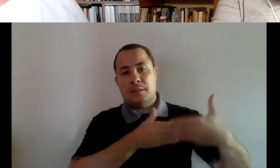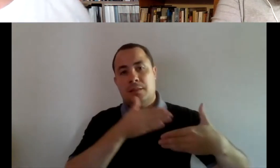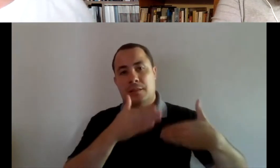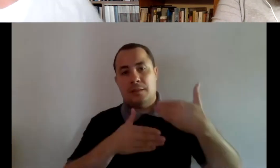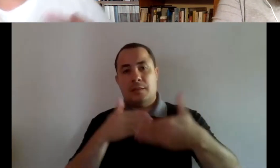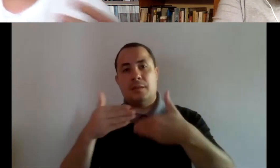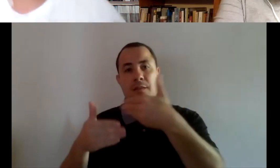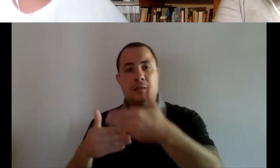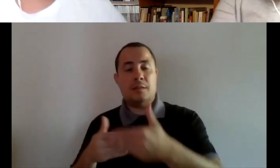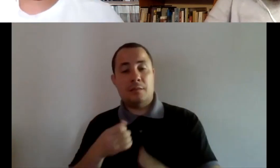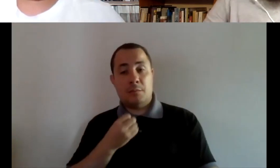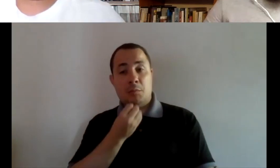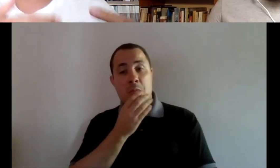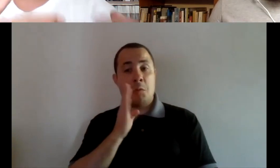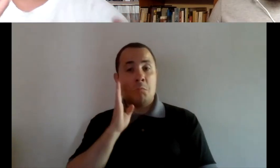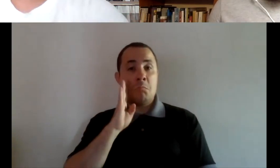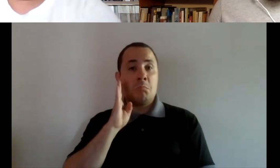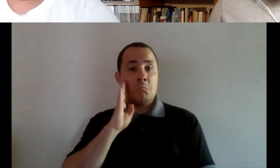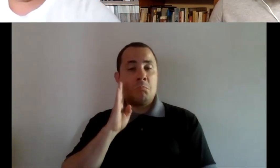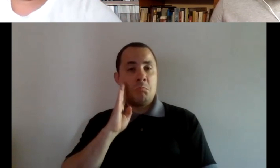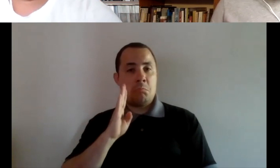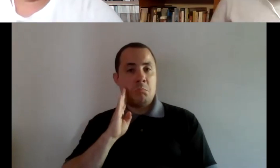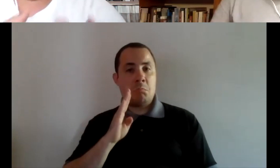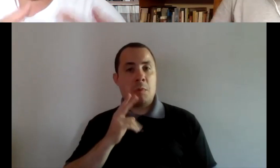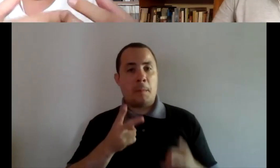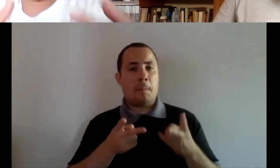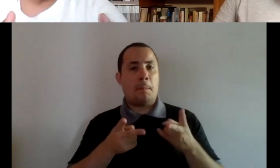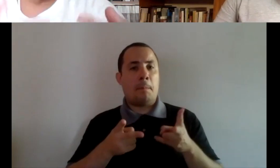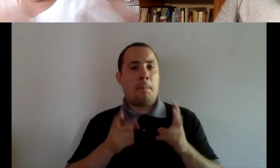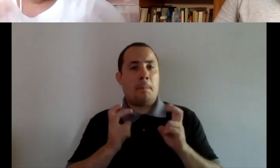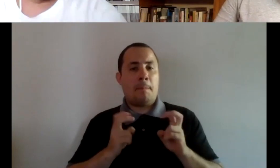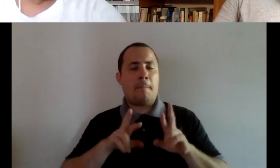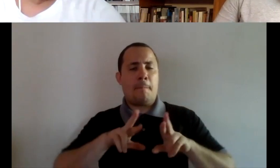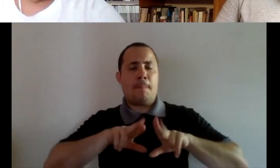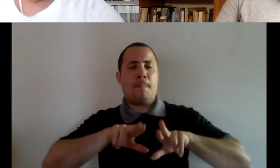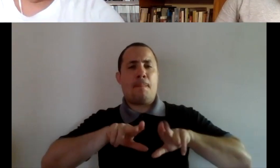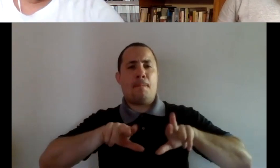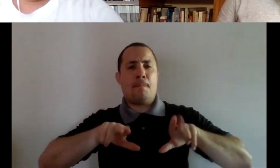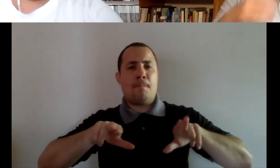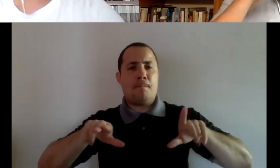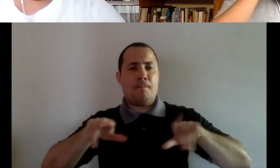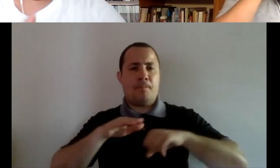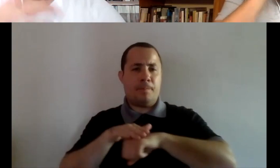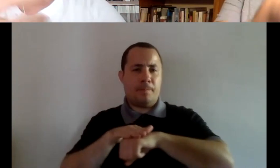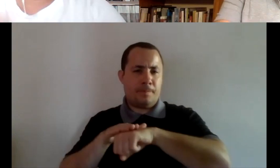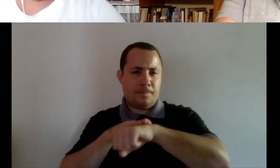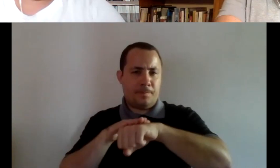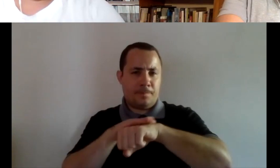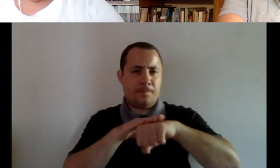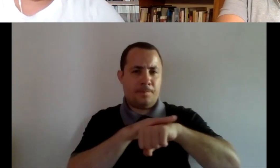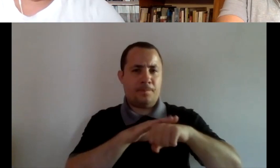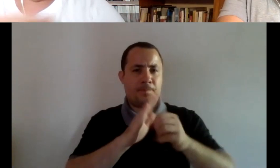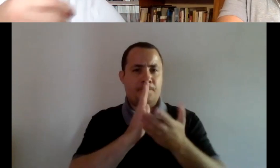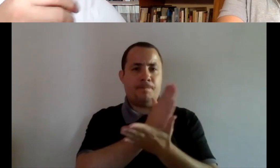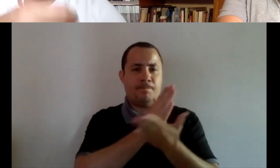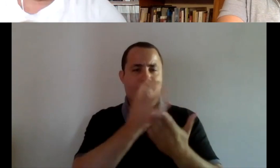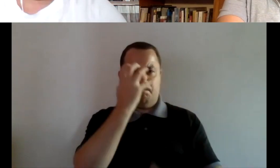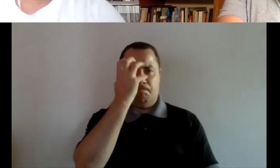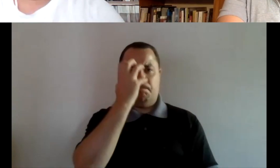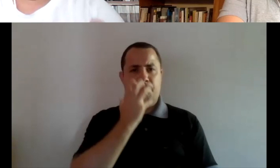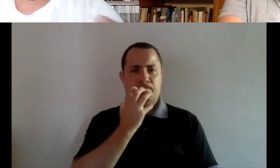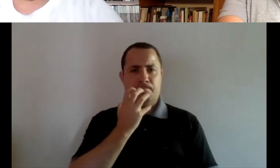você depois vai percebendo várias outras características, e a gente conversando com autores, eles ficam bravos com o editor, porque ele